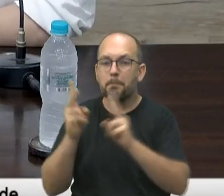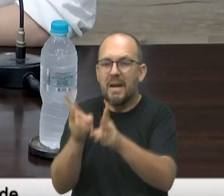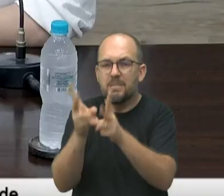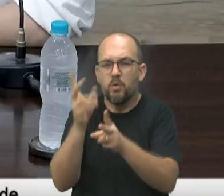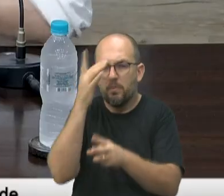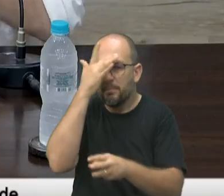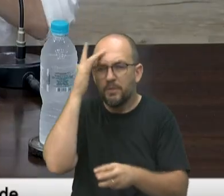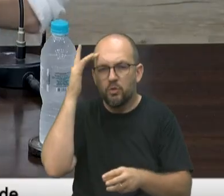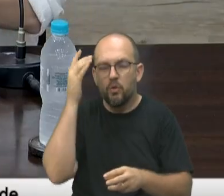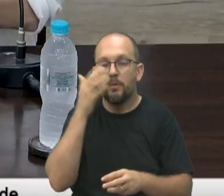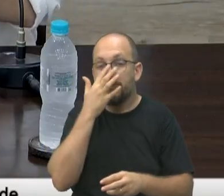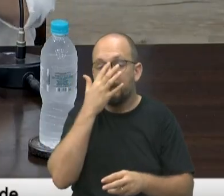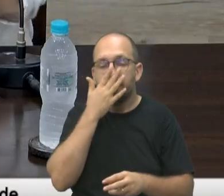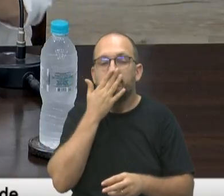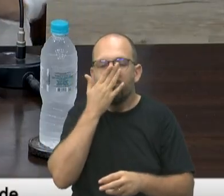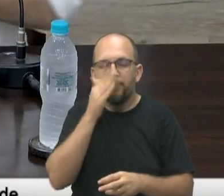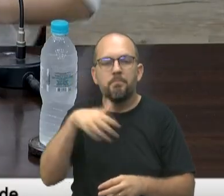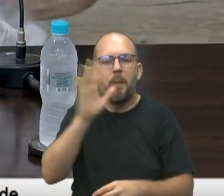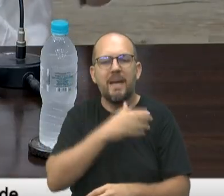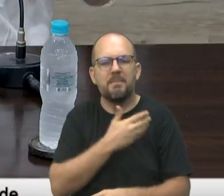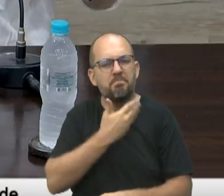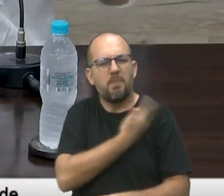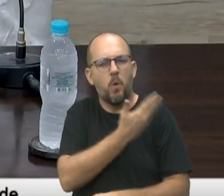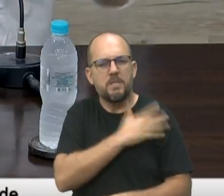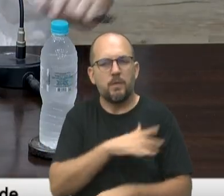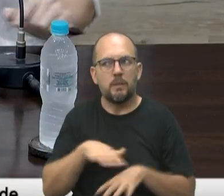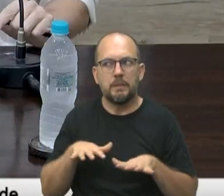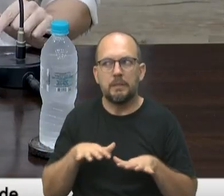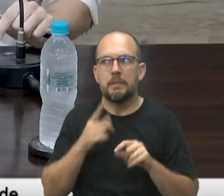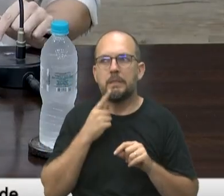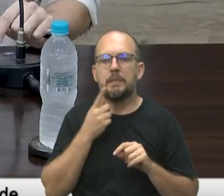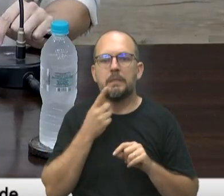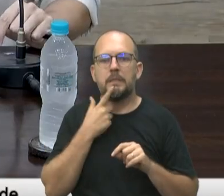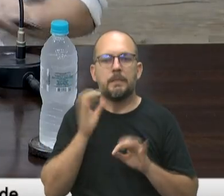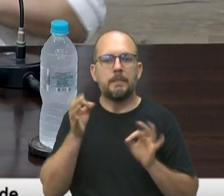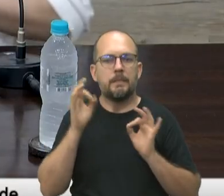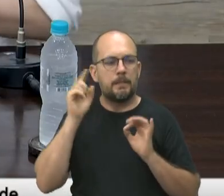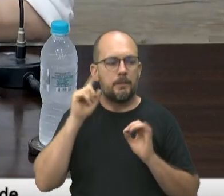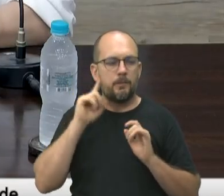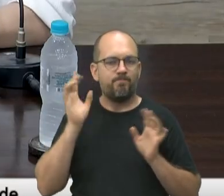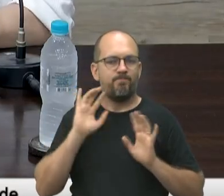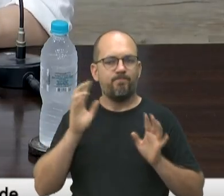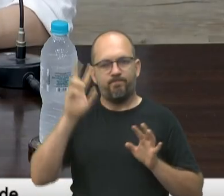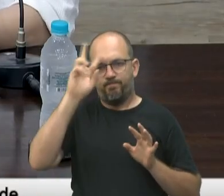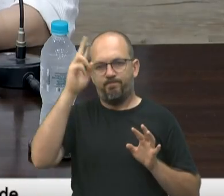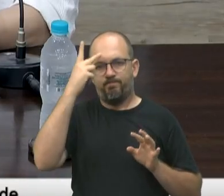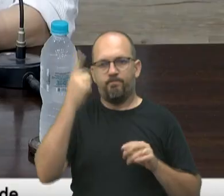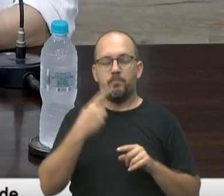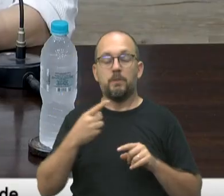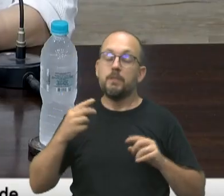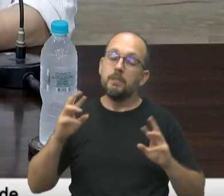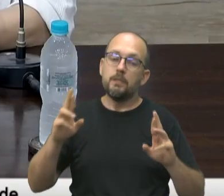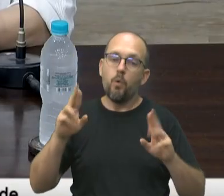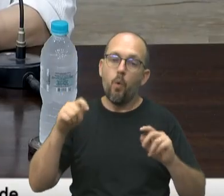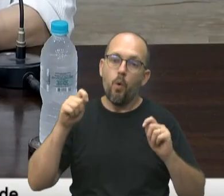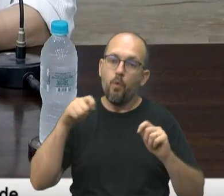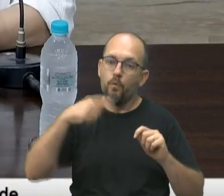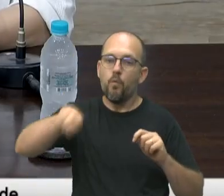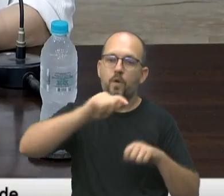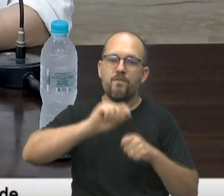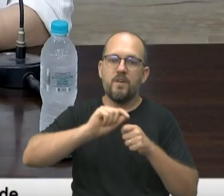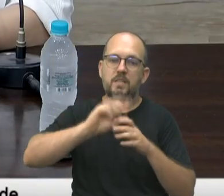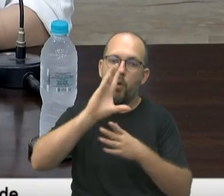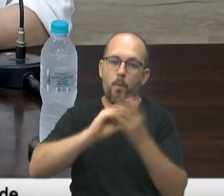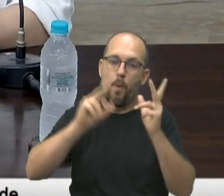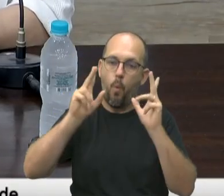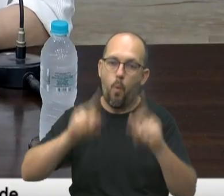mais preconceituosas, conservadoras tal, são obrigadas a rever o seu posicionamento, que isso sirva de lição para que vocês possam fazer isso aqui